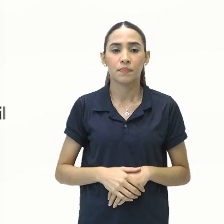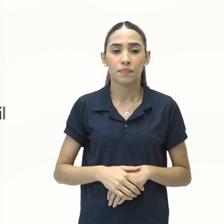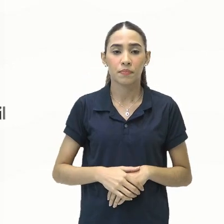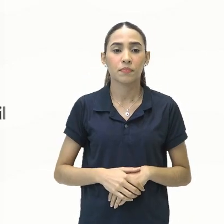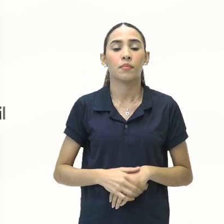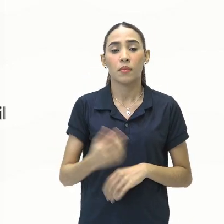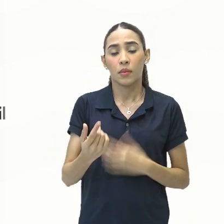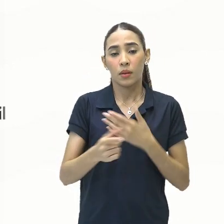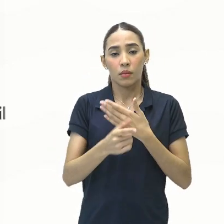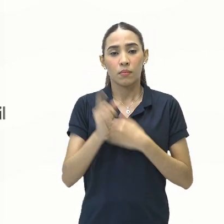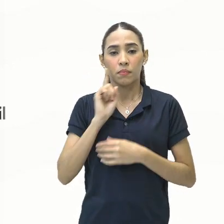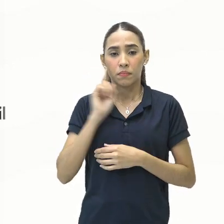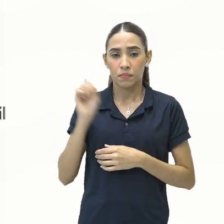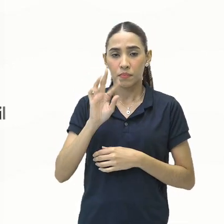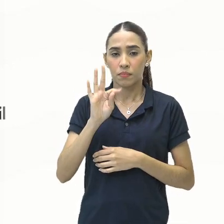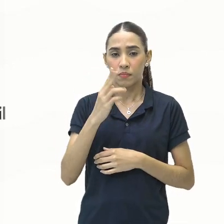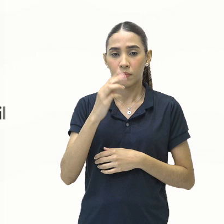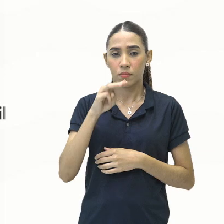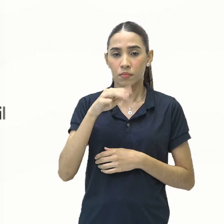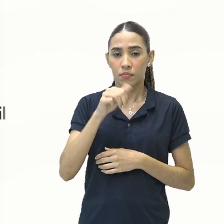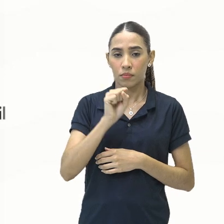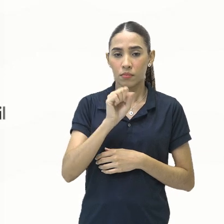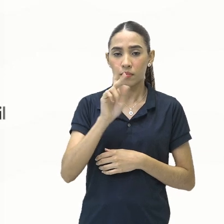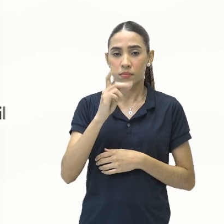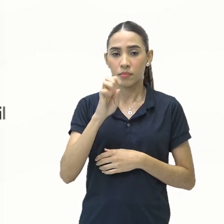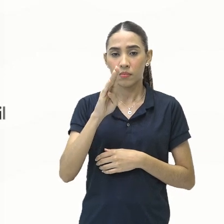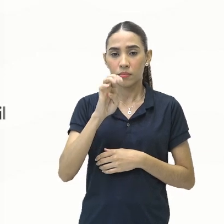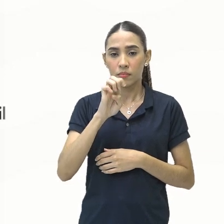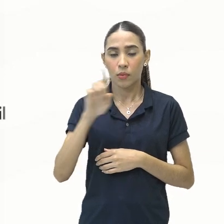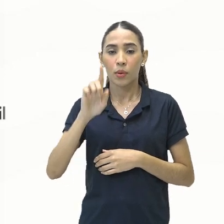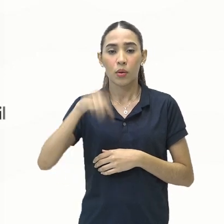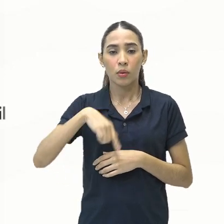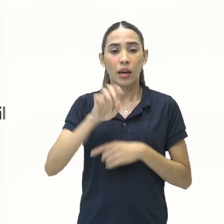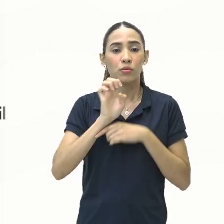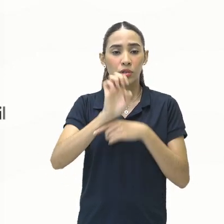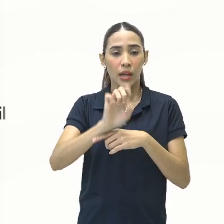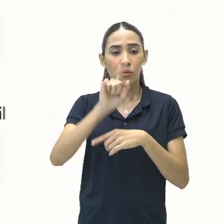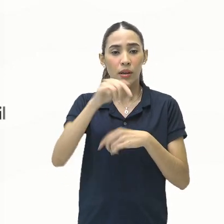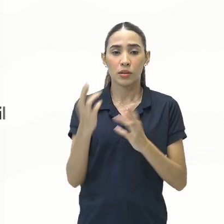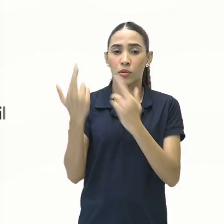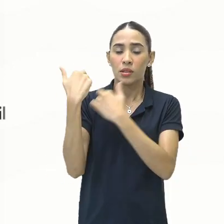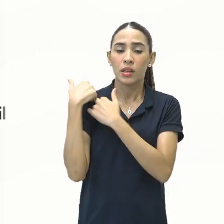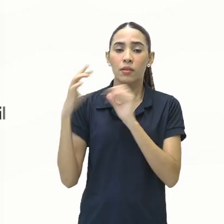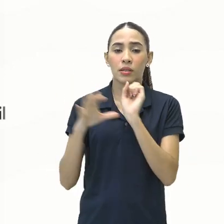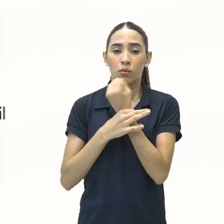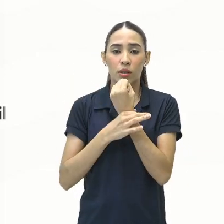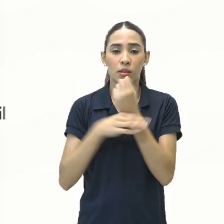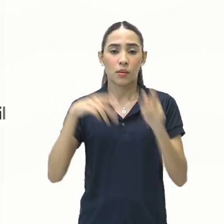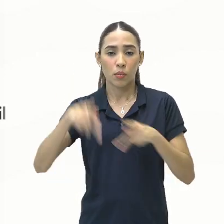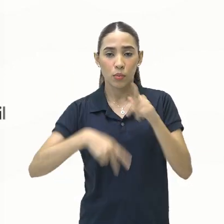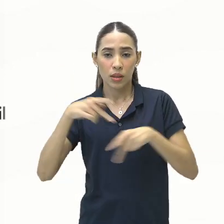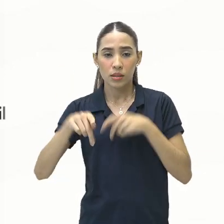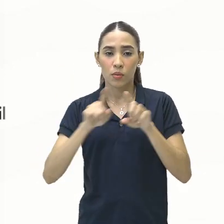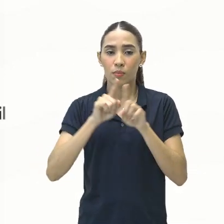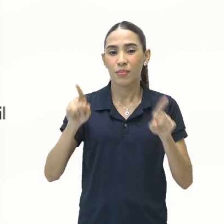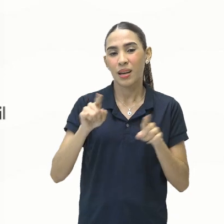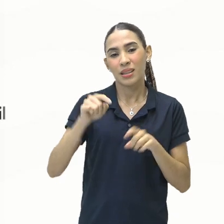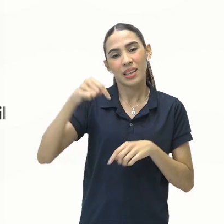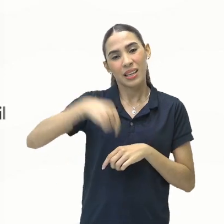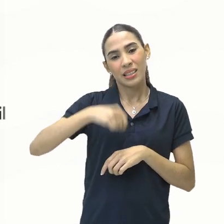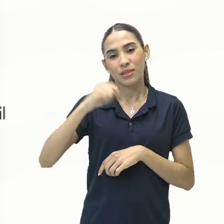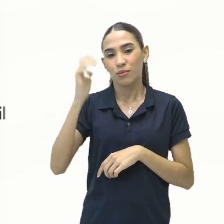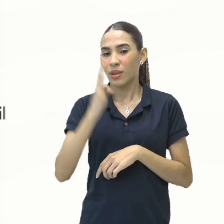Segundo o pensador Thomas Hobbes, o Estado é responsável por garantir o bem-estar da população. Entretanto, isso não ocorre no